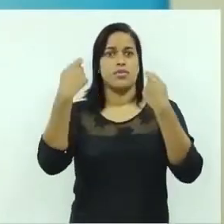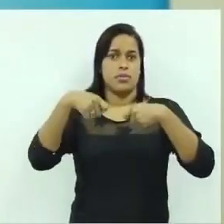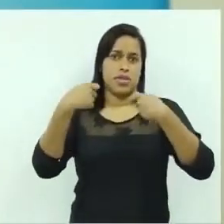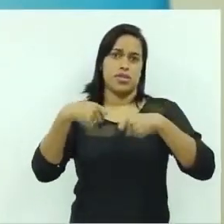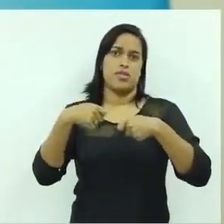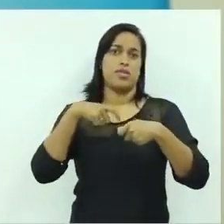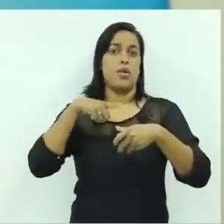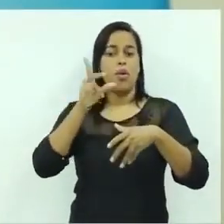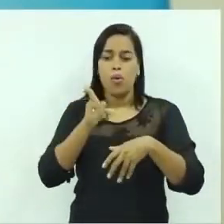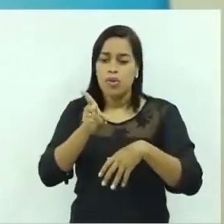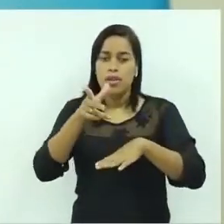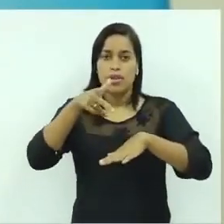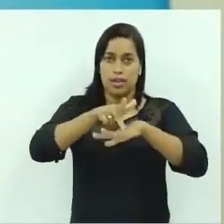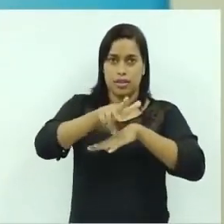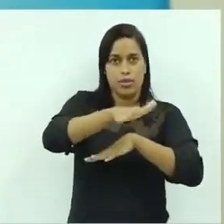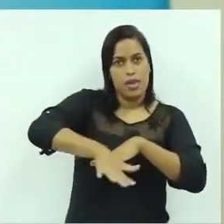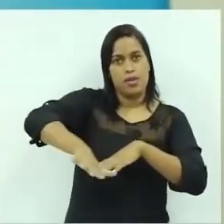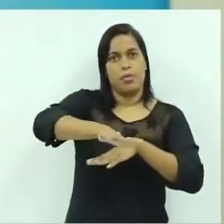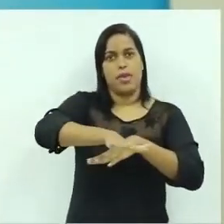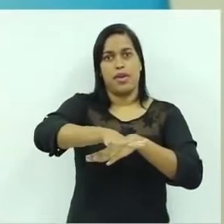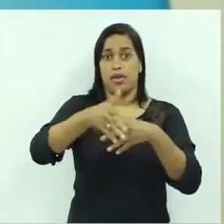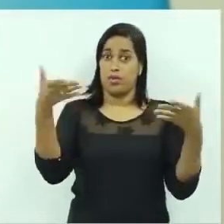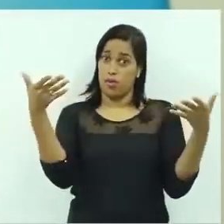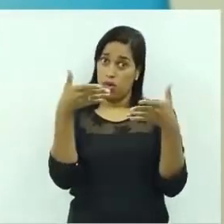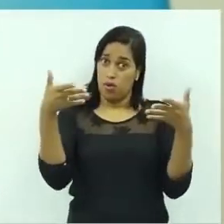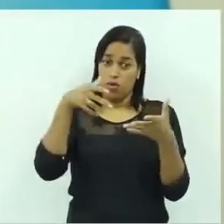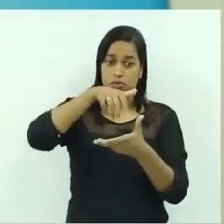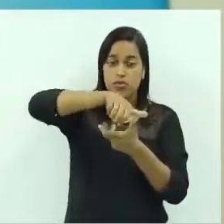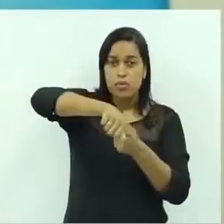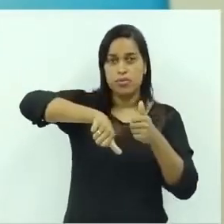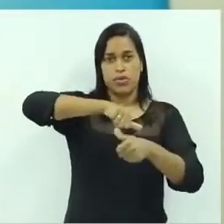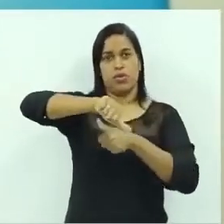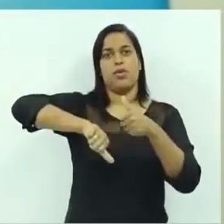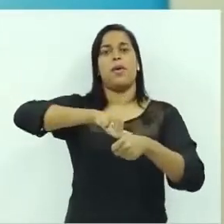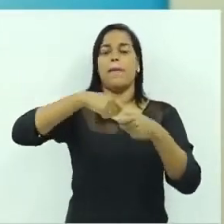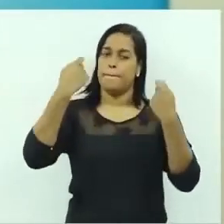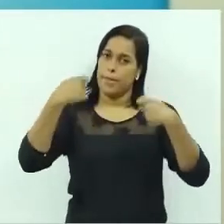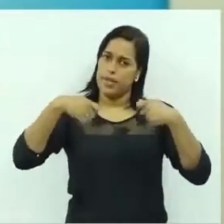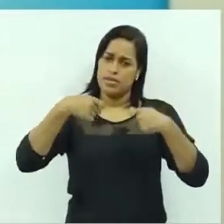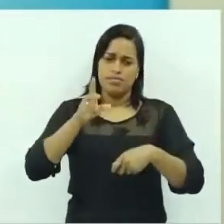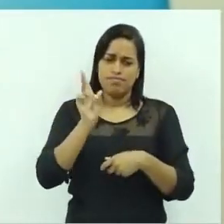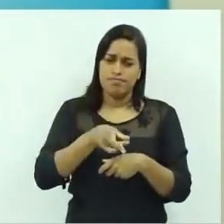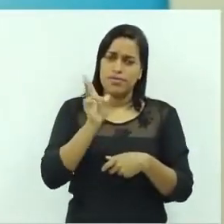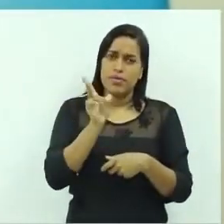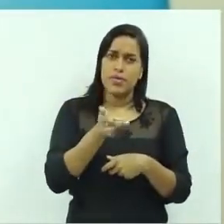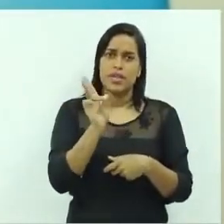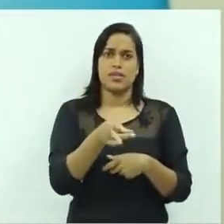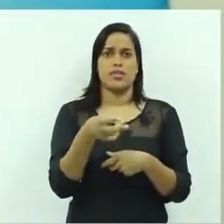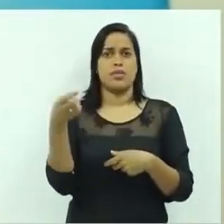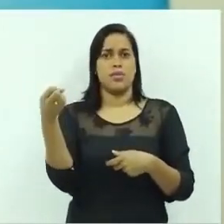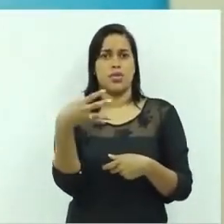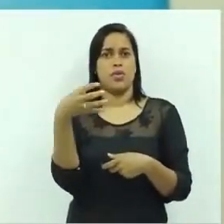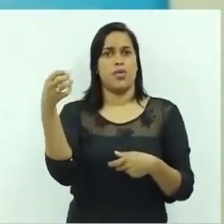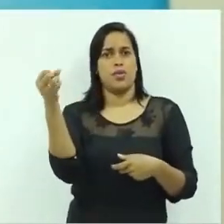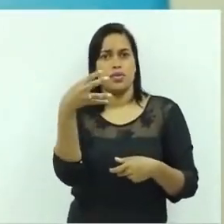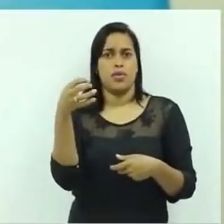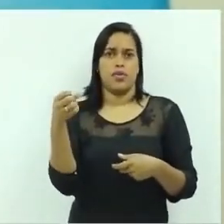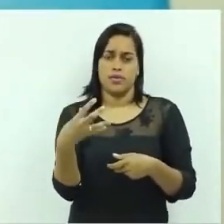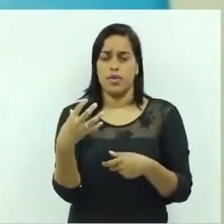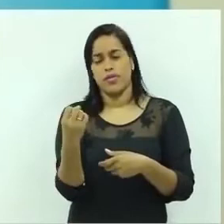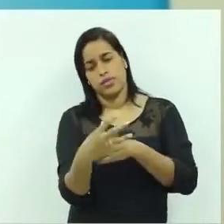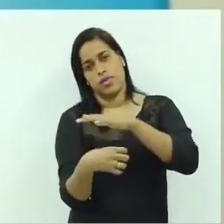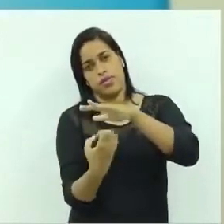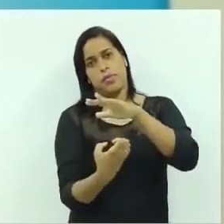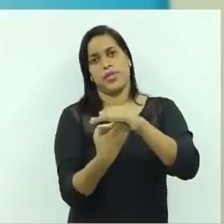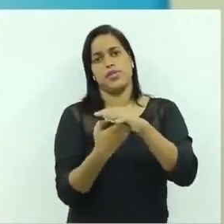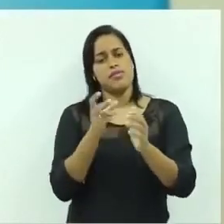nesse mercado globalizado que nós vivemos hoje, vão precisar de quê? Sempre serem empresas